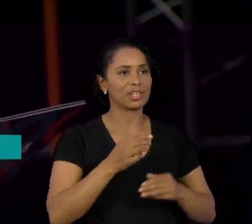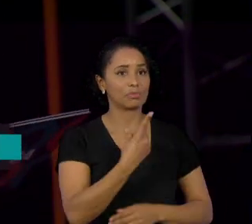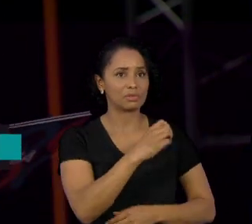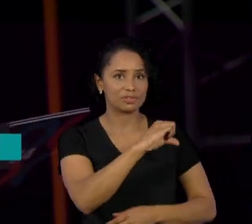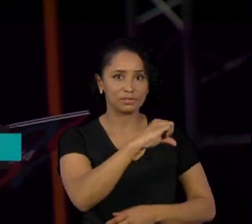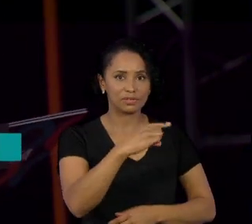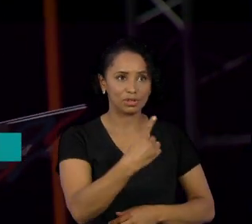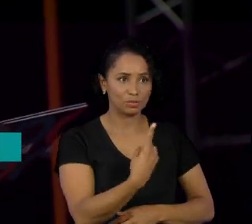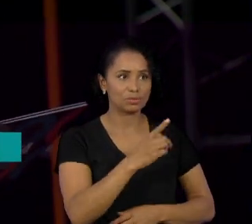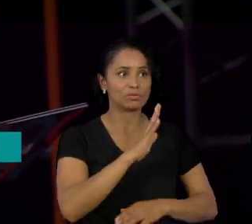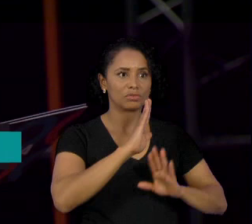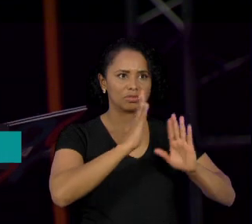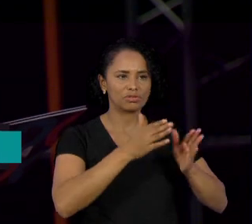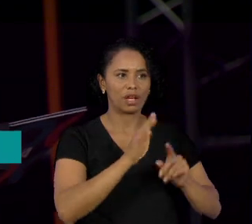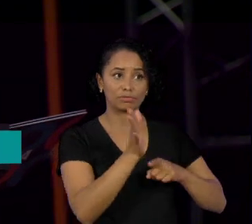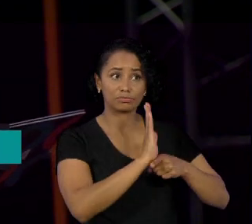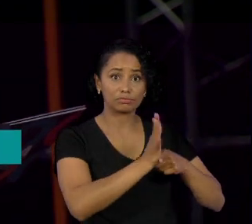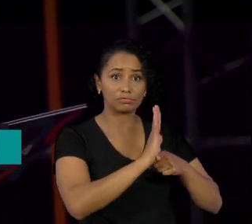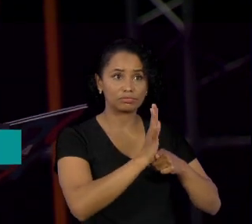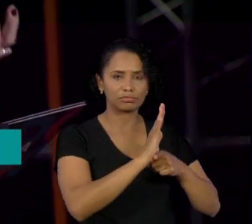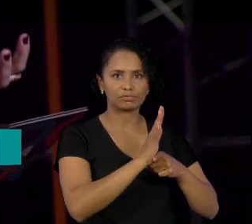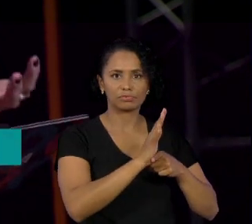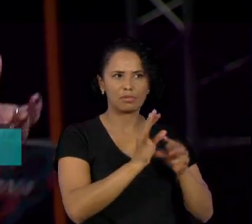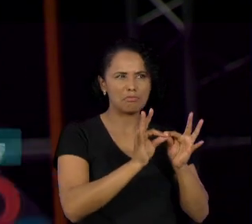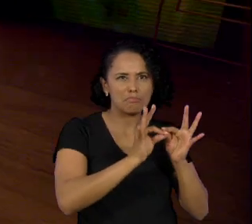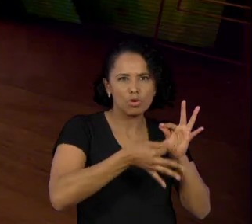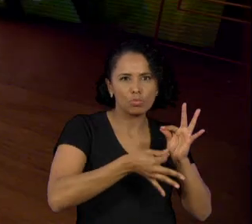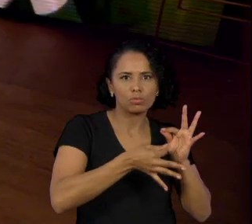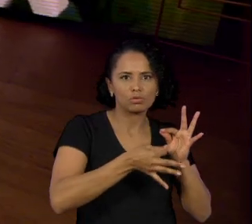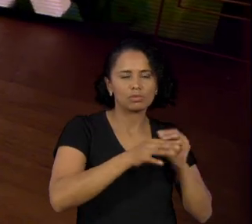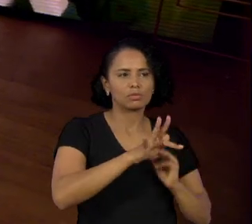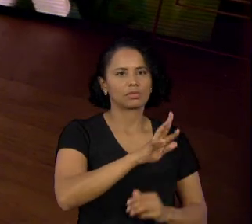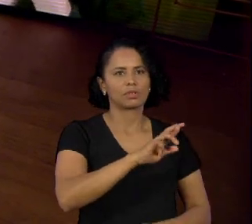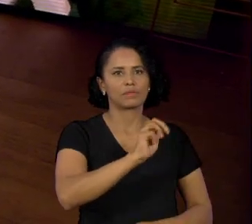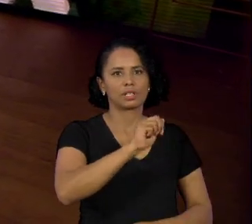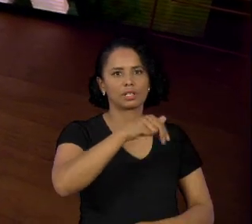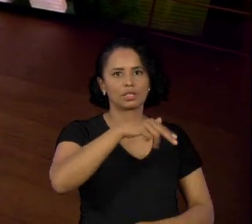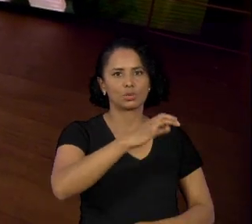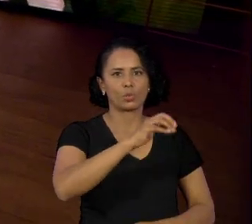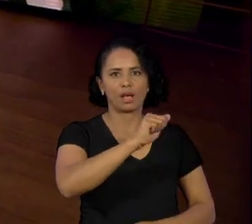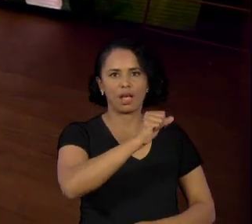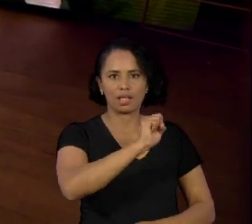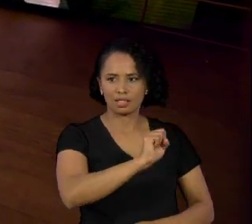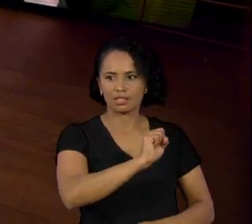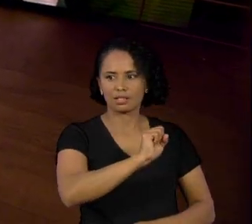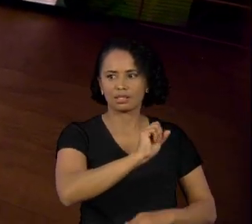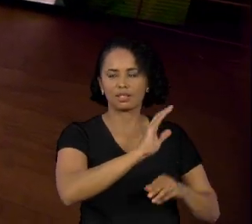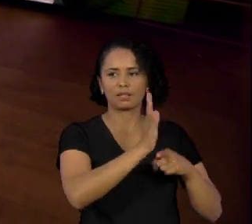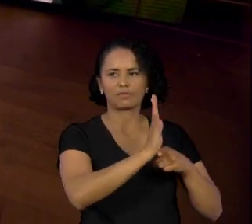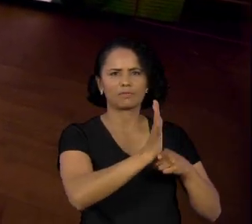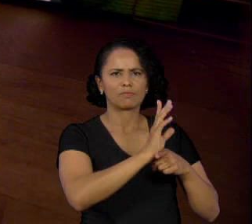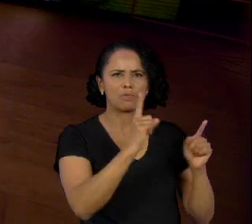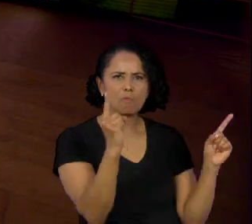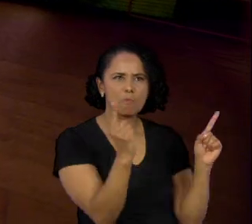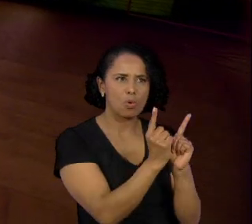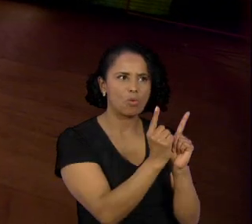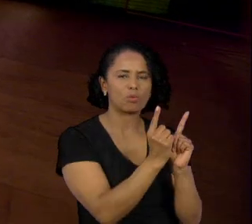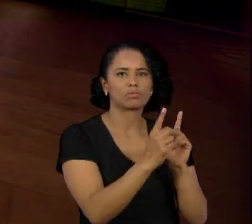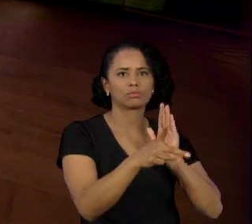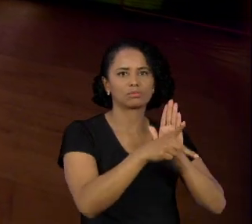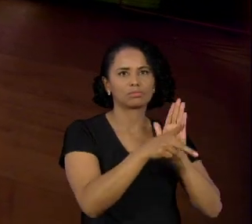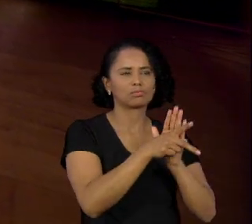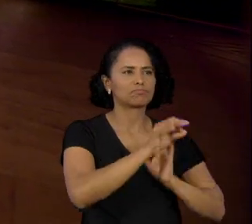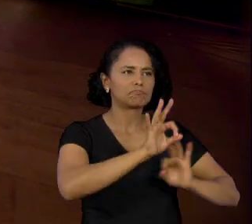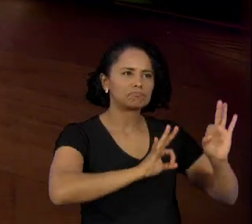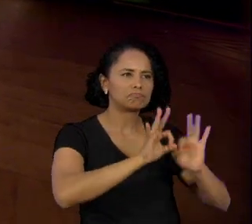curta, participou desse curta, que é o Françoise. Longos planos, quase que um diálogo,